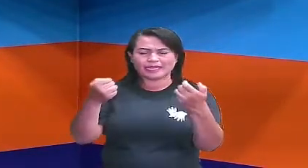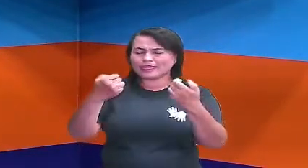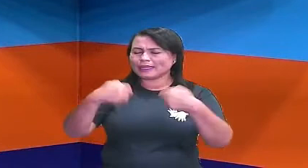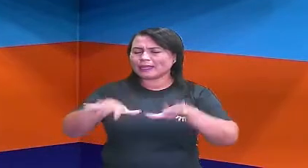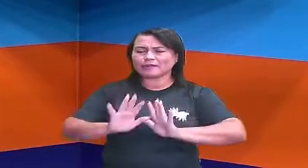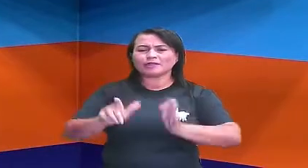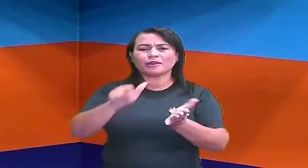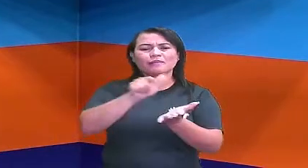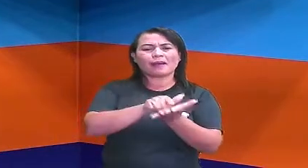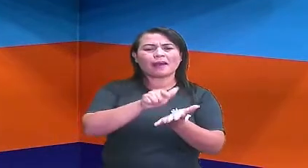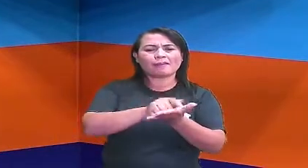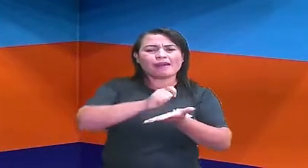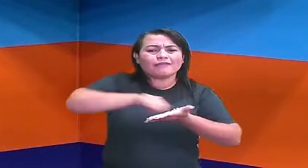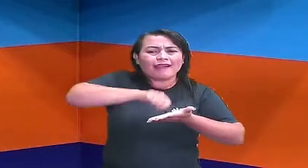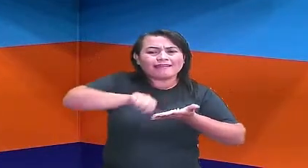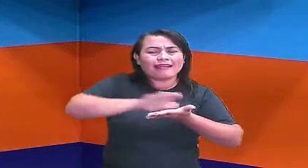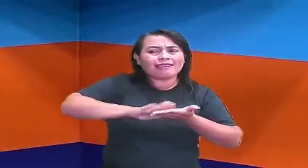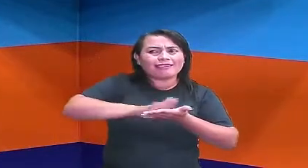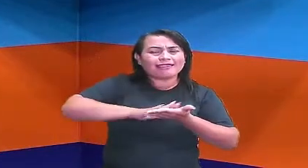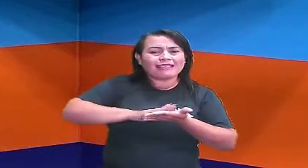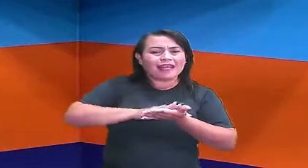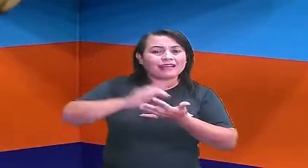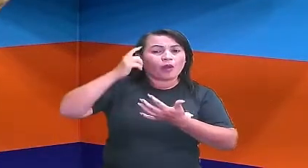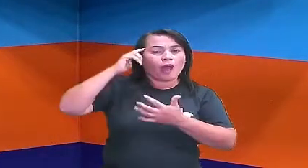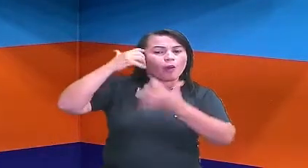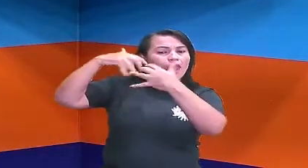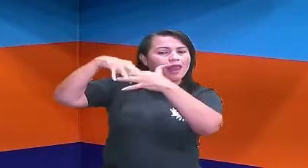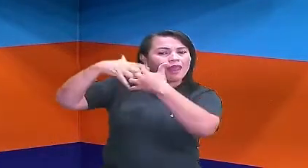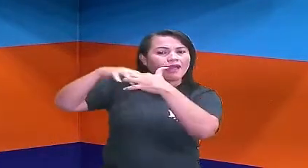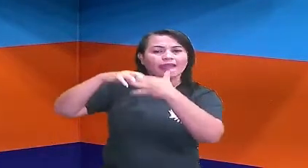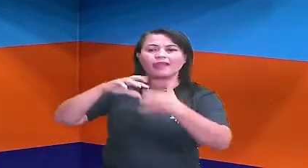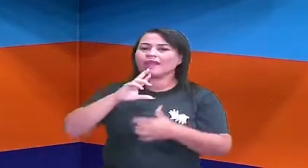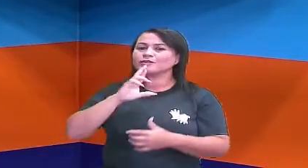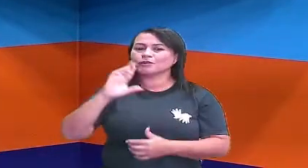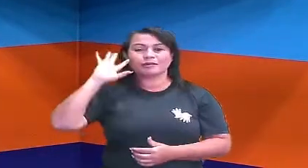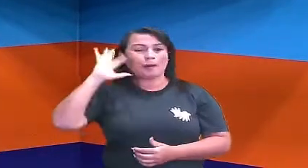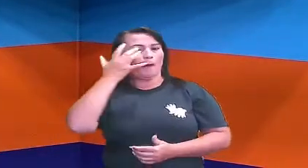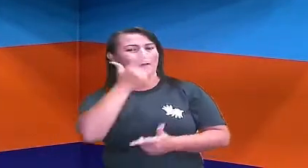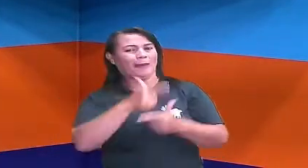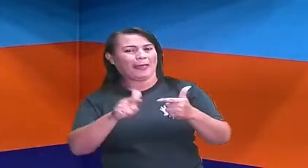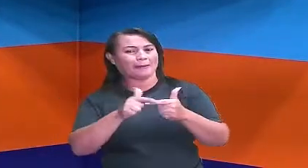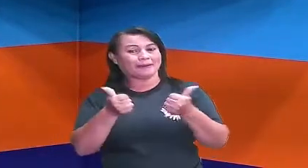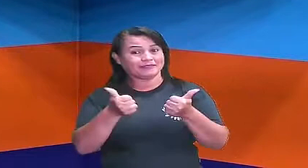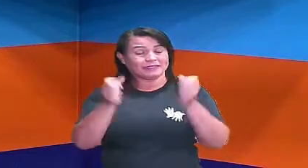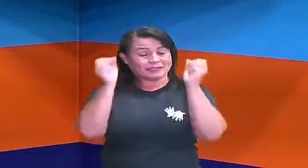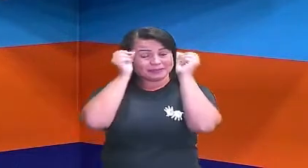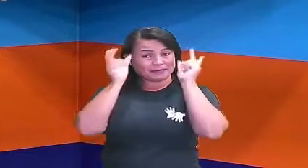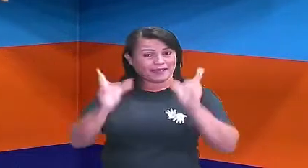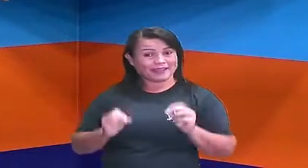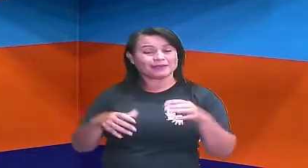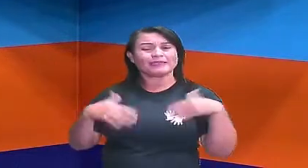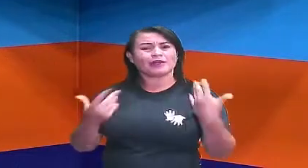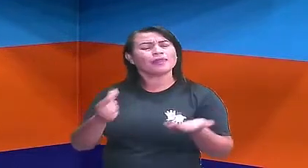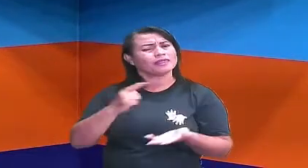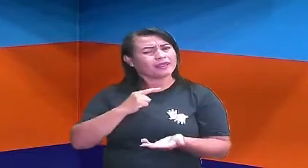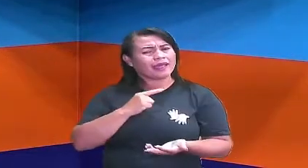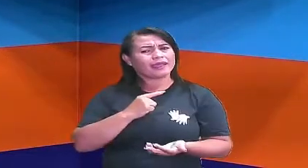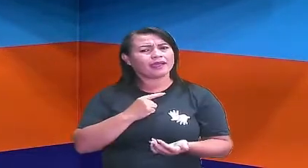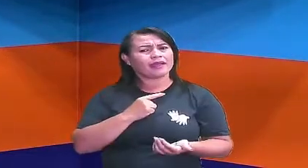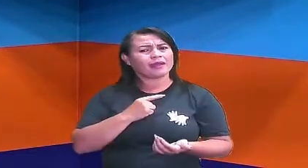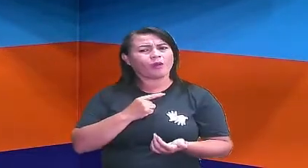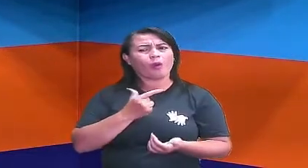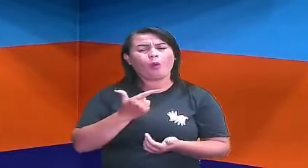papel nem caneta, fiz o cálculo mental e consegui resolver o problema. Ok? Se liga aí. Tem outra forma de resolver?